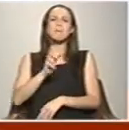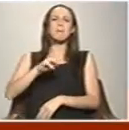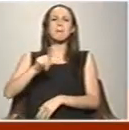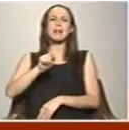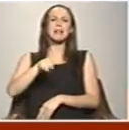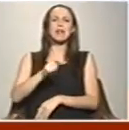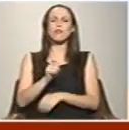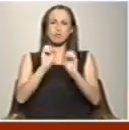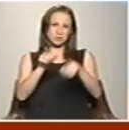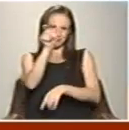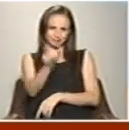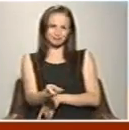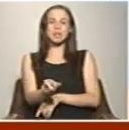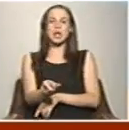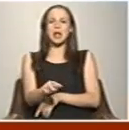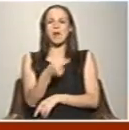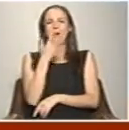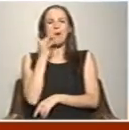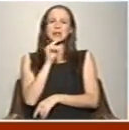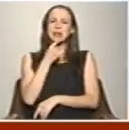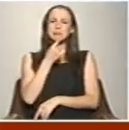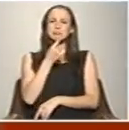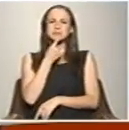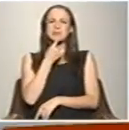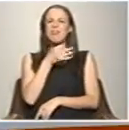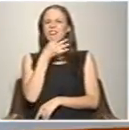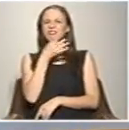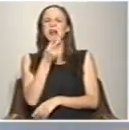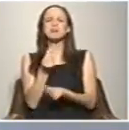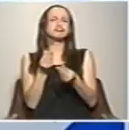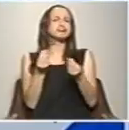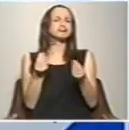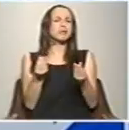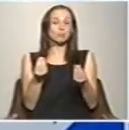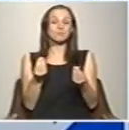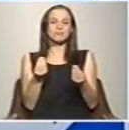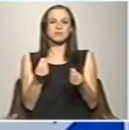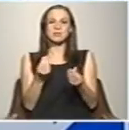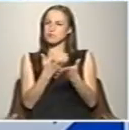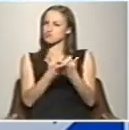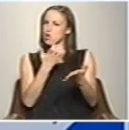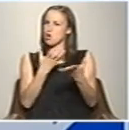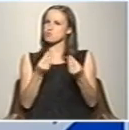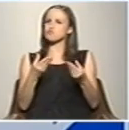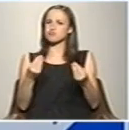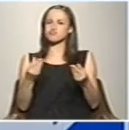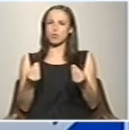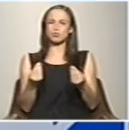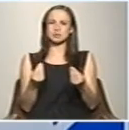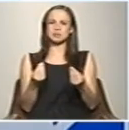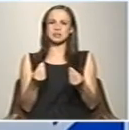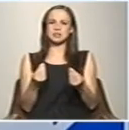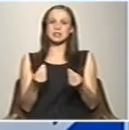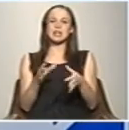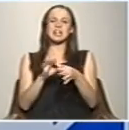começar por si e tentar perceber uma das questões que se fala muito e à qual se tem dado muita atenção e se tem alertado muito em relação